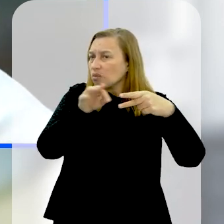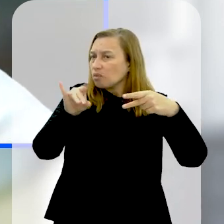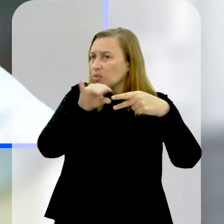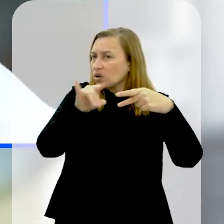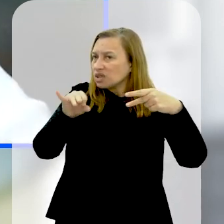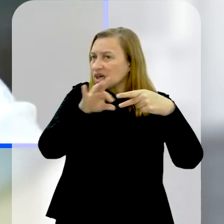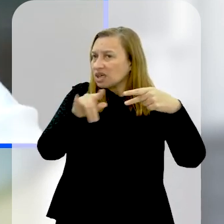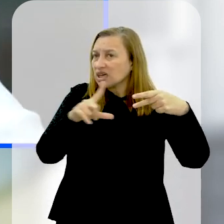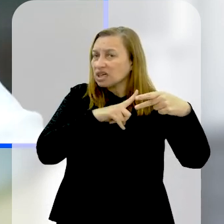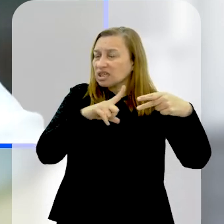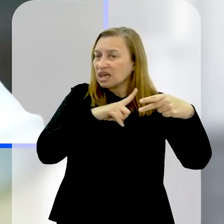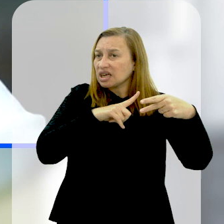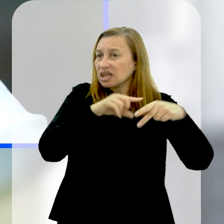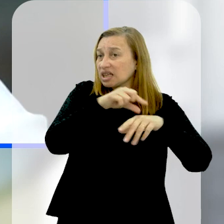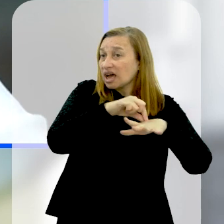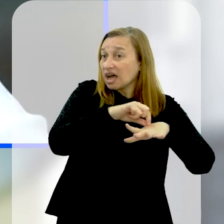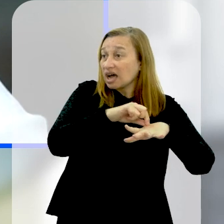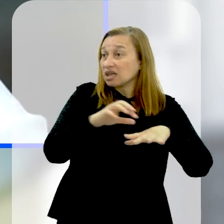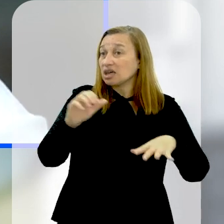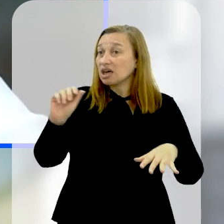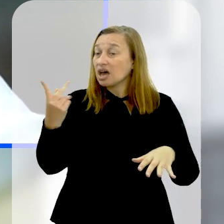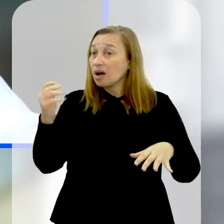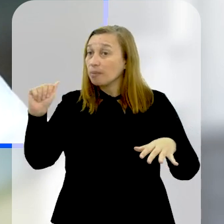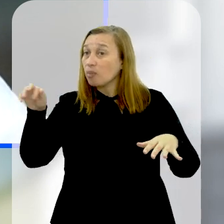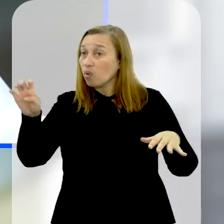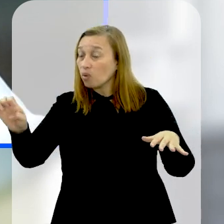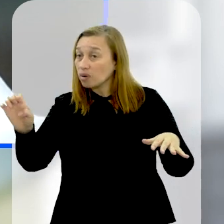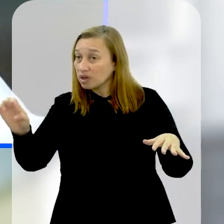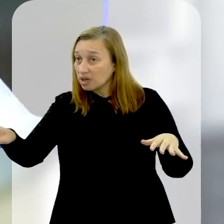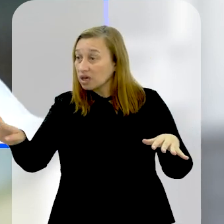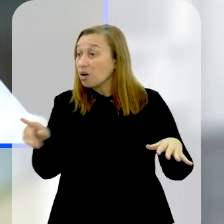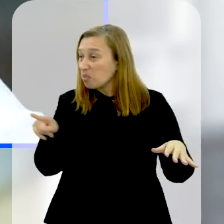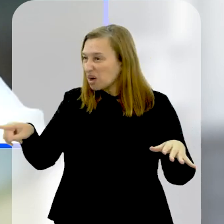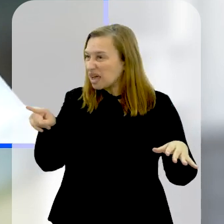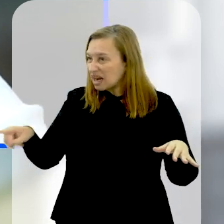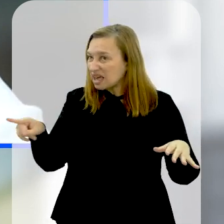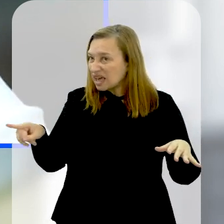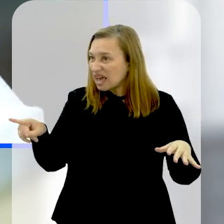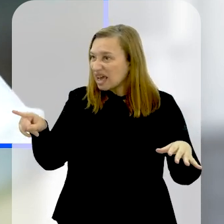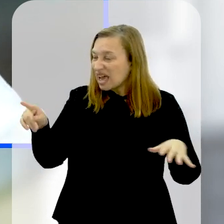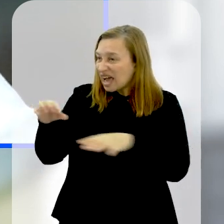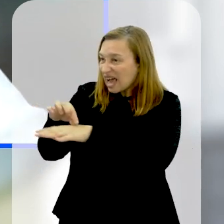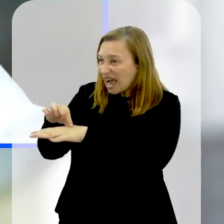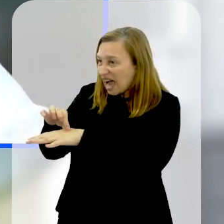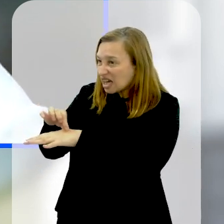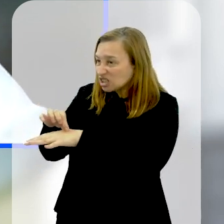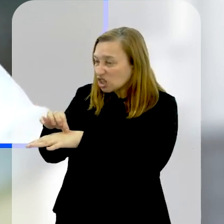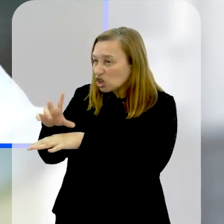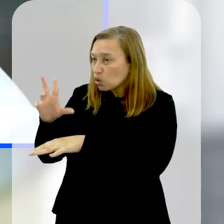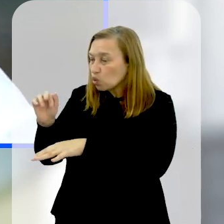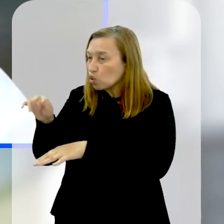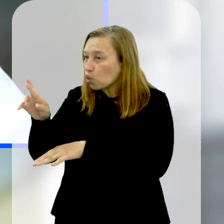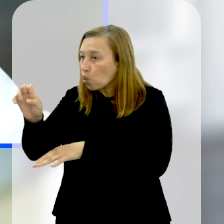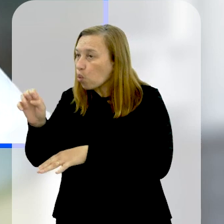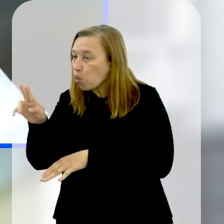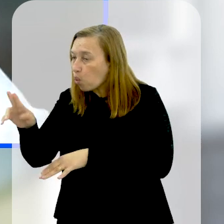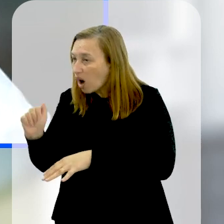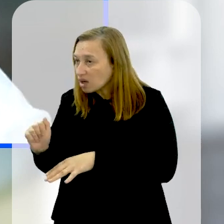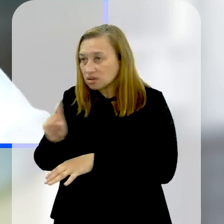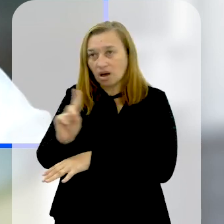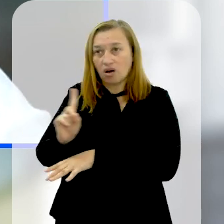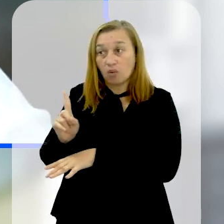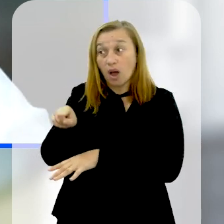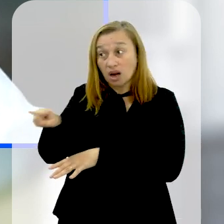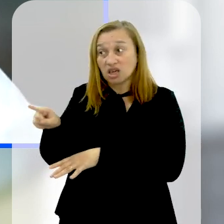você tem numa carne, o nível de proteína que você tem no hambúrguer, porque no hambúrguer ele não é carne pura. Tem uma adição de gordura